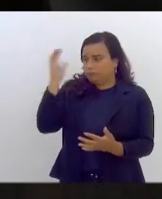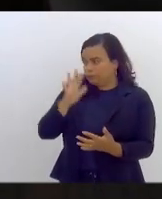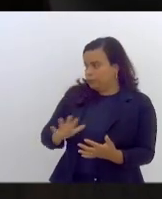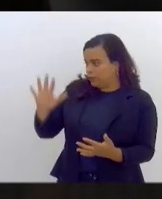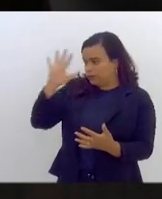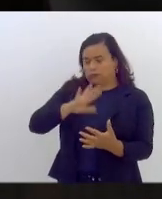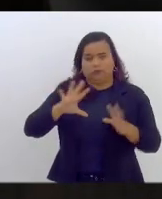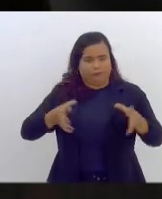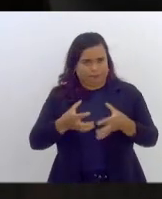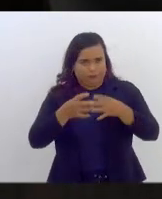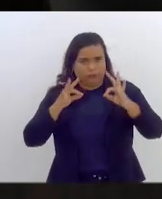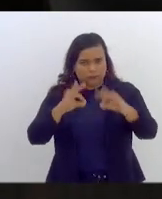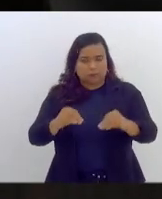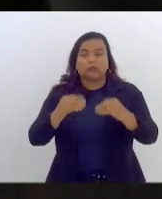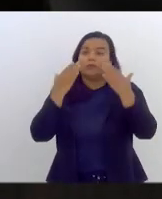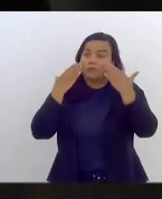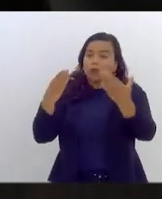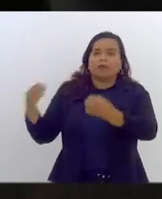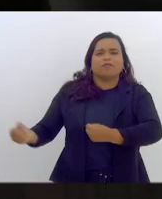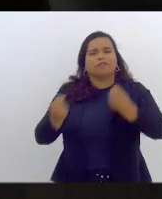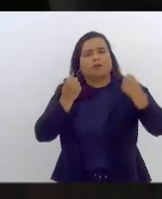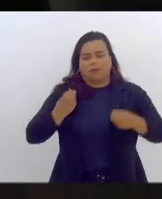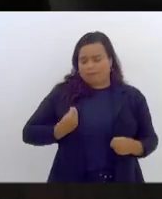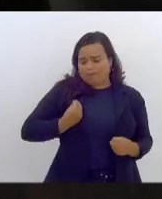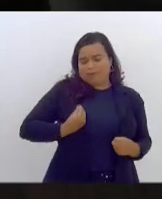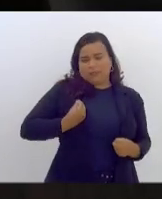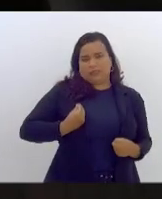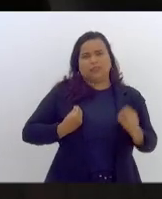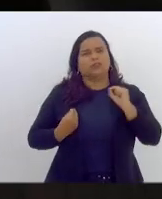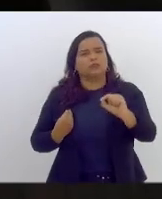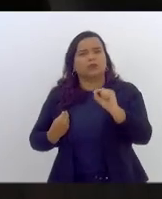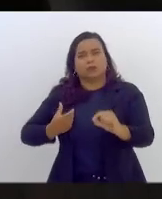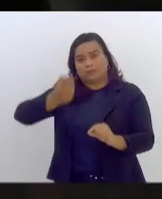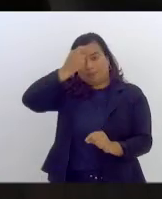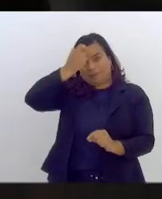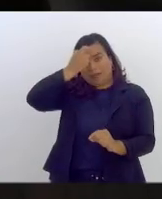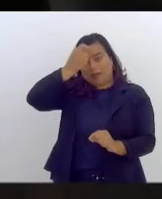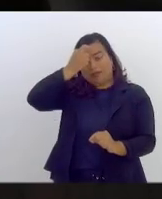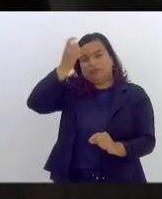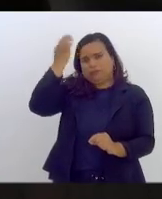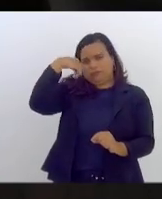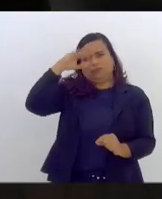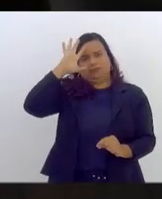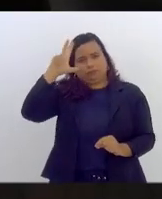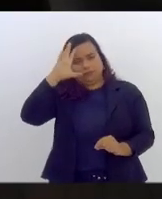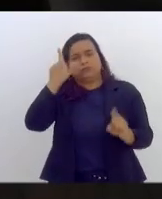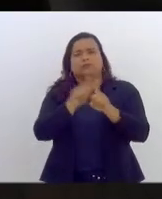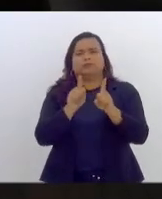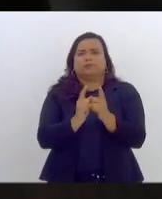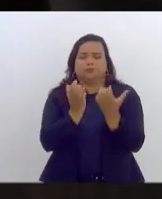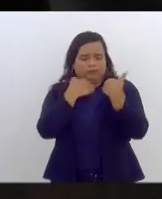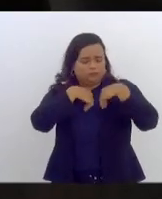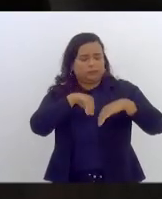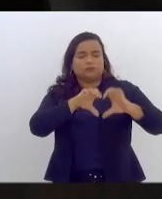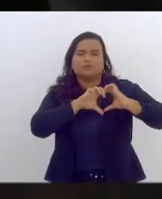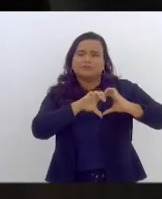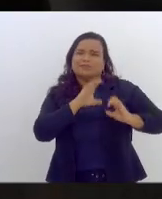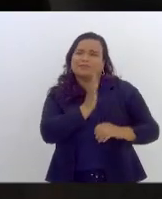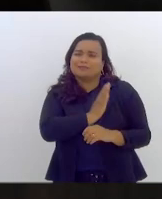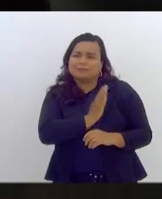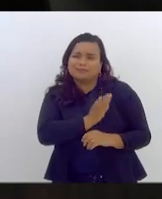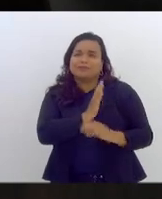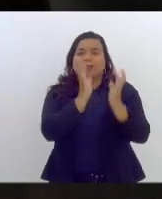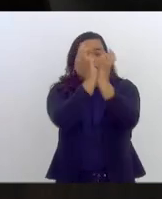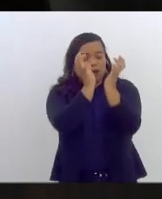persiste como força de presença nas mentes, nos corações das classes